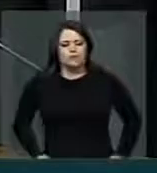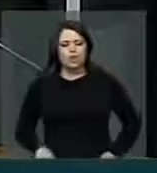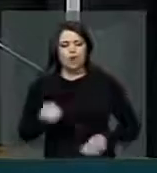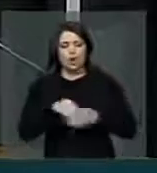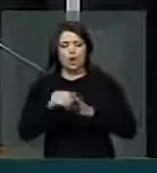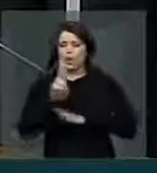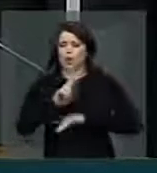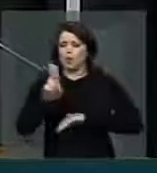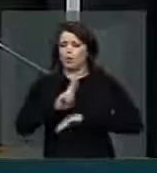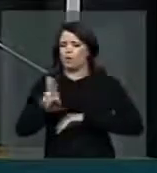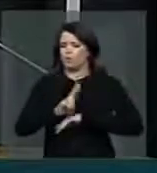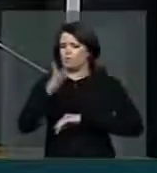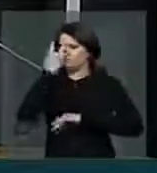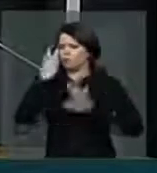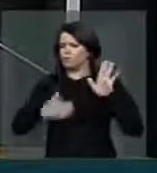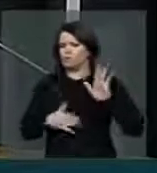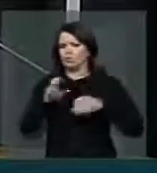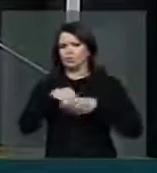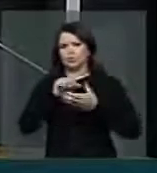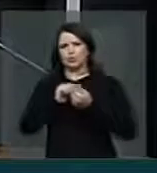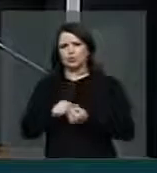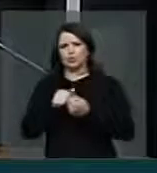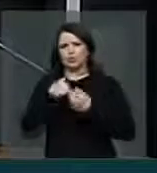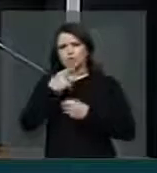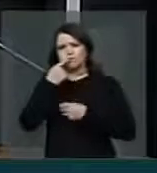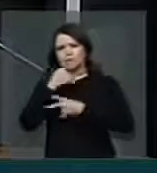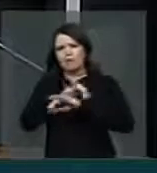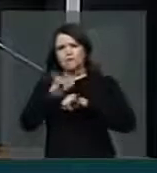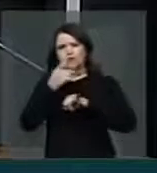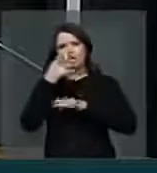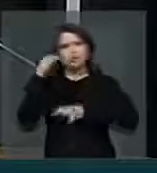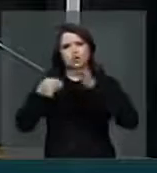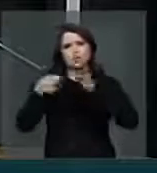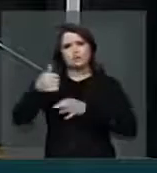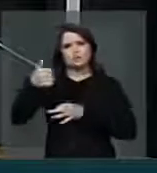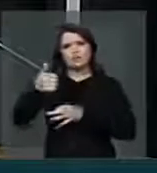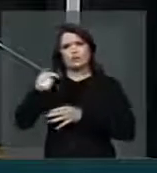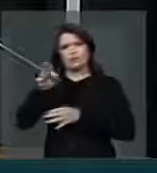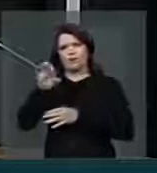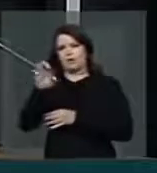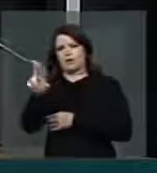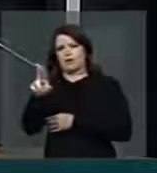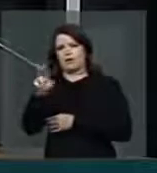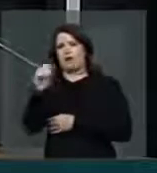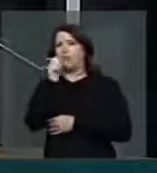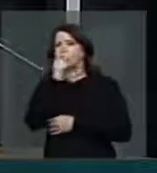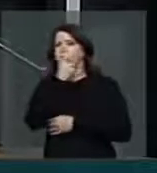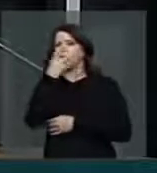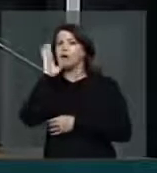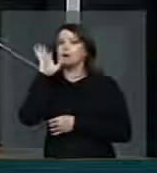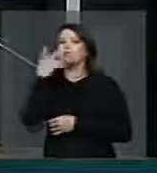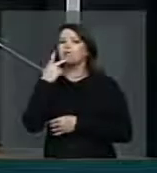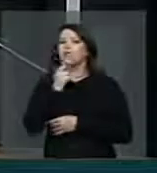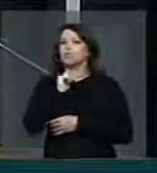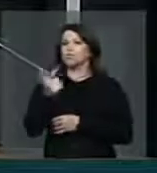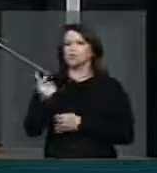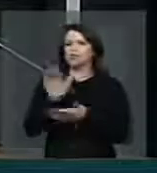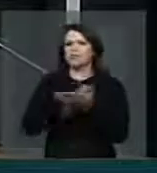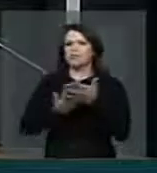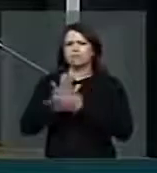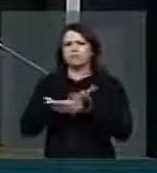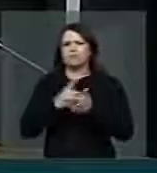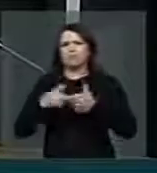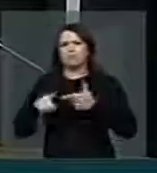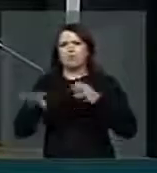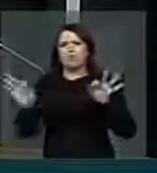junto comigo. E eu disse que, recentemente, o juiz de primeiro grau lá do Amapá decidiu que não havia quadrilha.